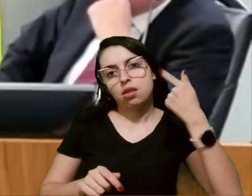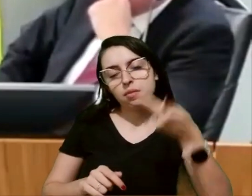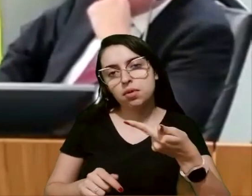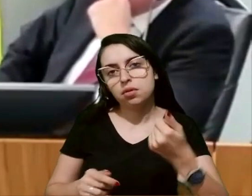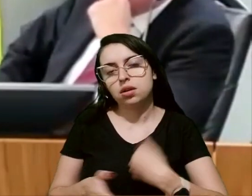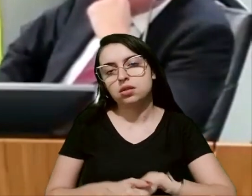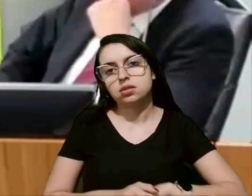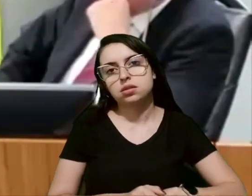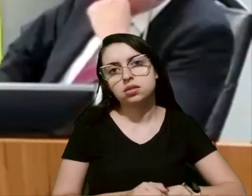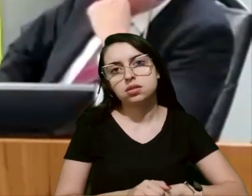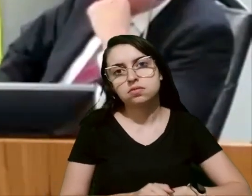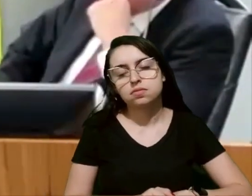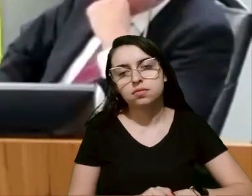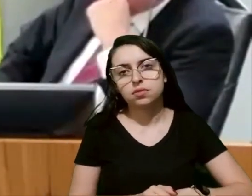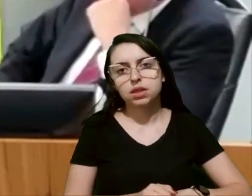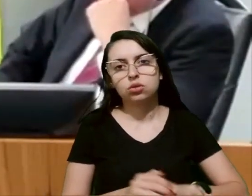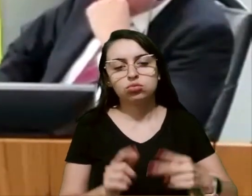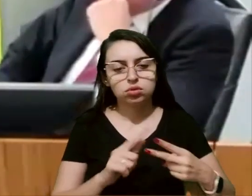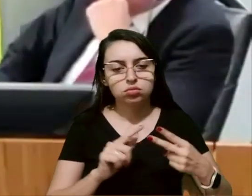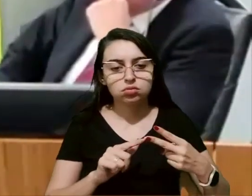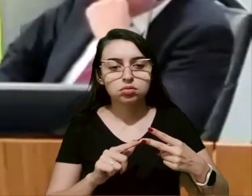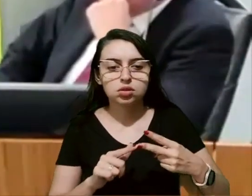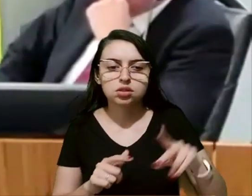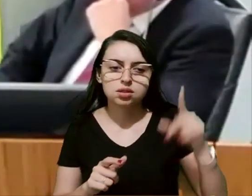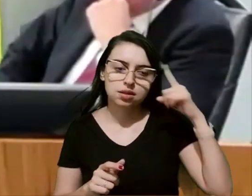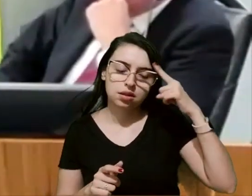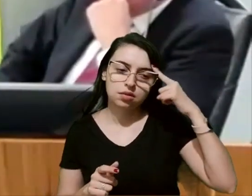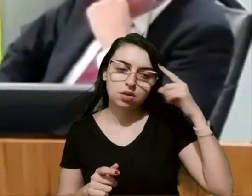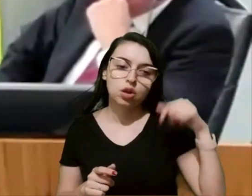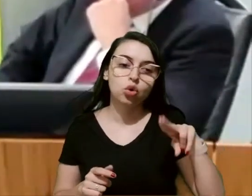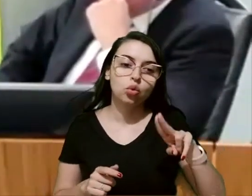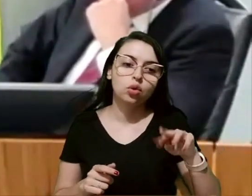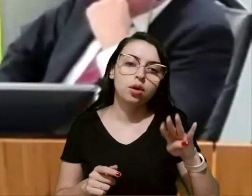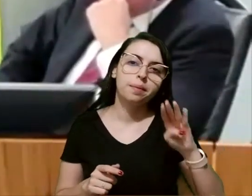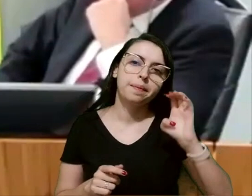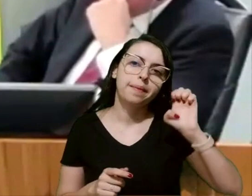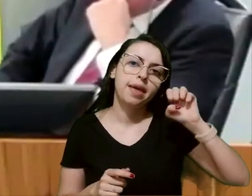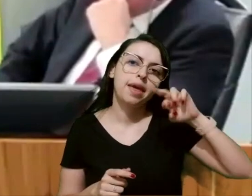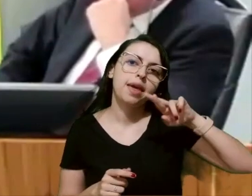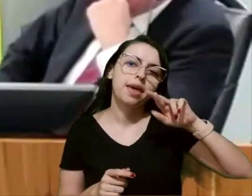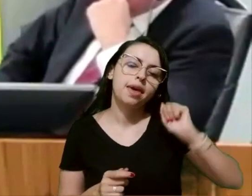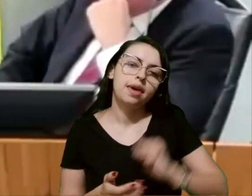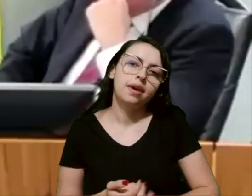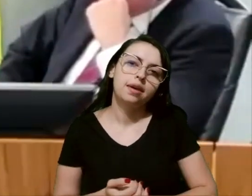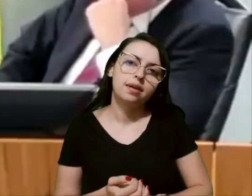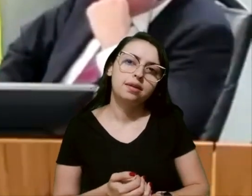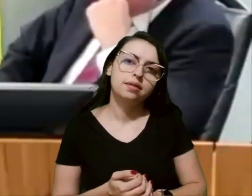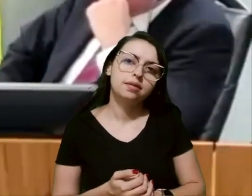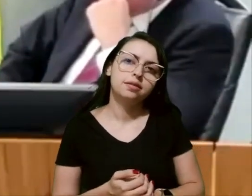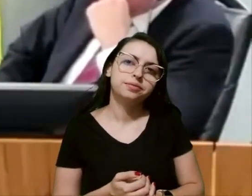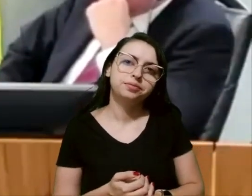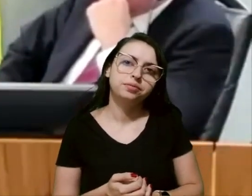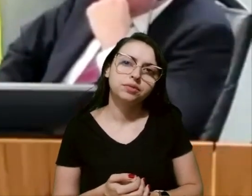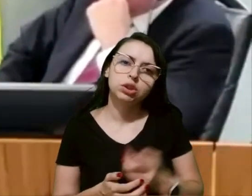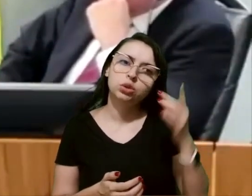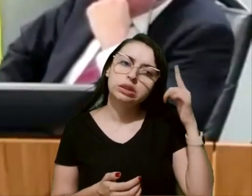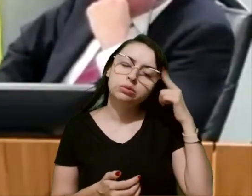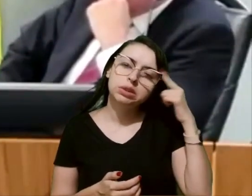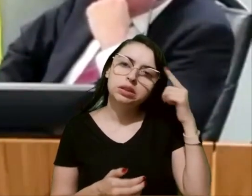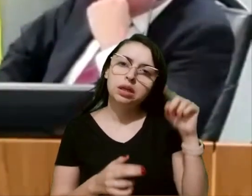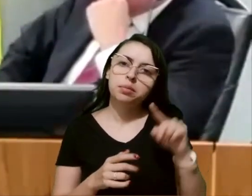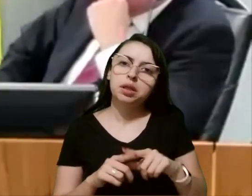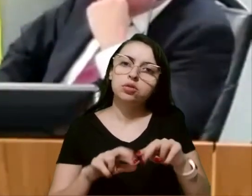seguinte. E nesse interregno, é meio que inevitável. Se você tem 2 correntes, pega o caso da Uber, por exemplo, se você tem um duplo